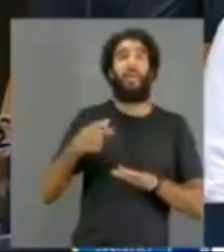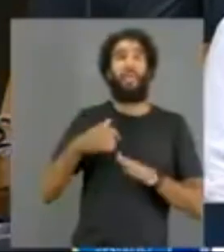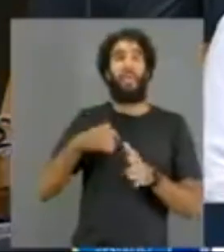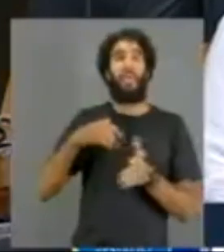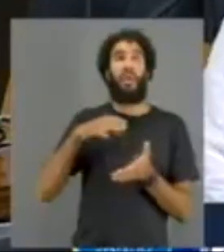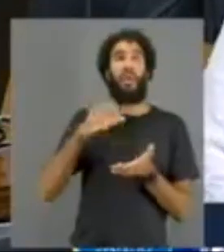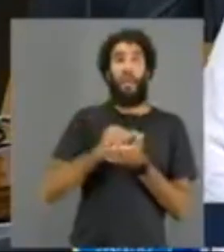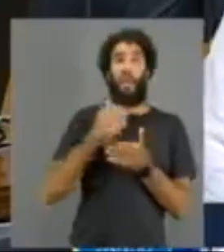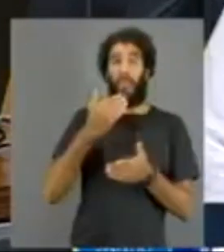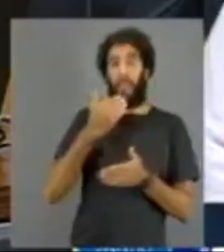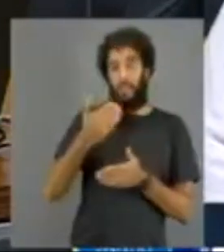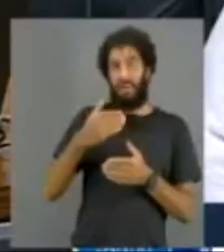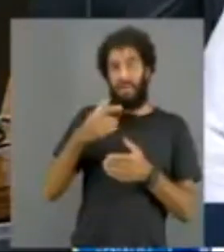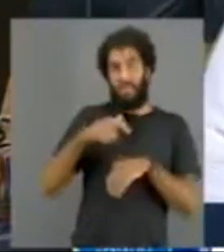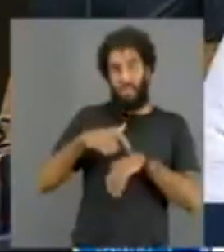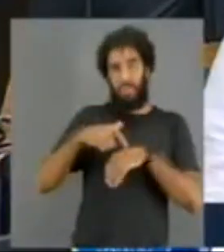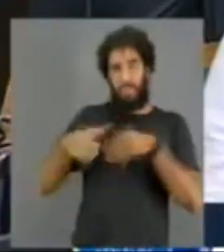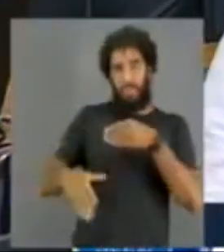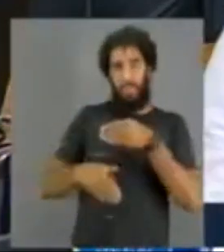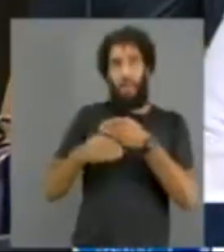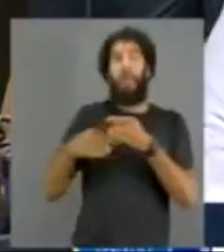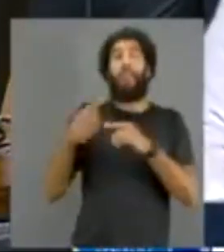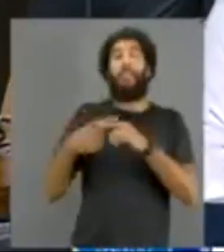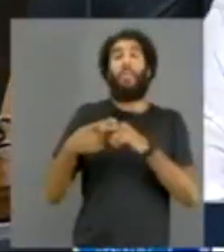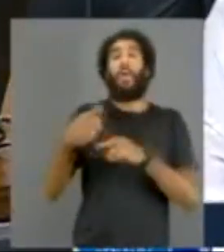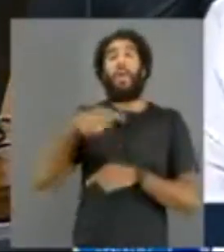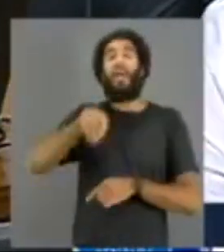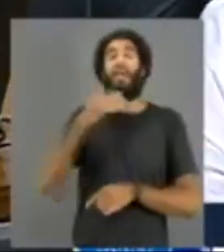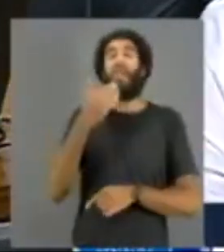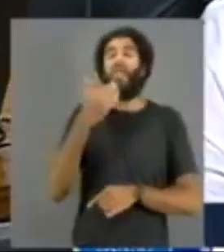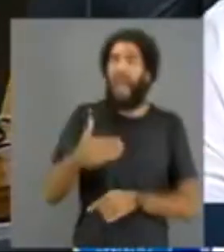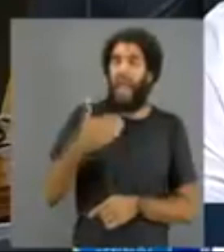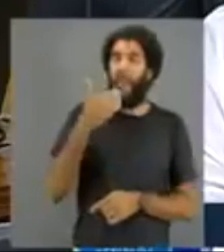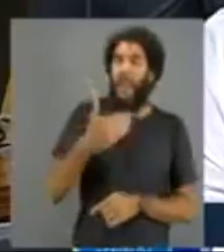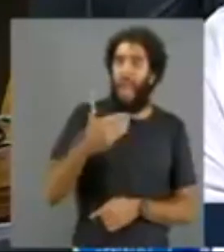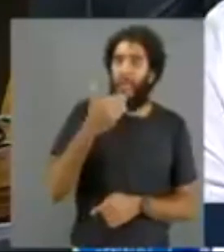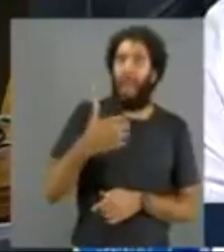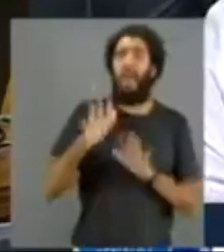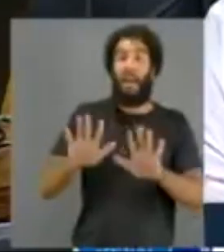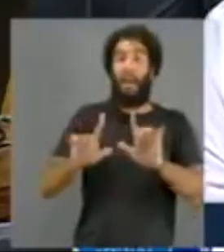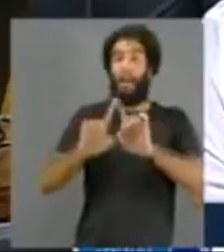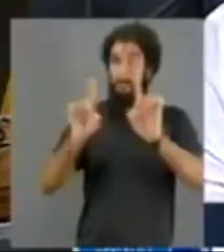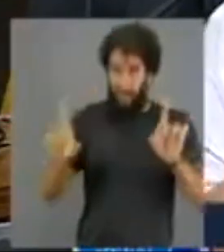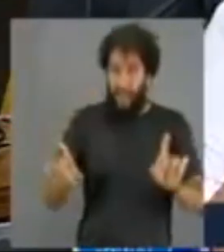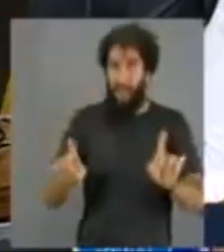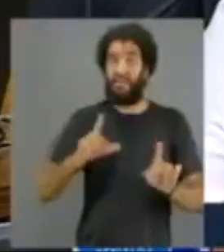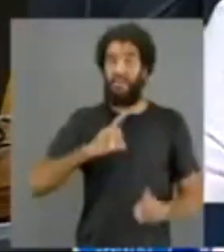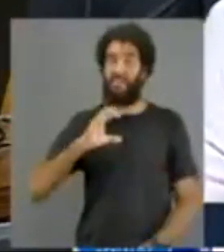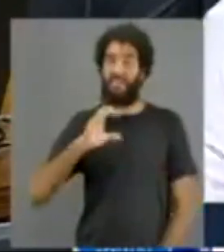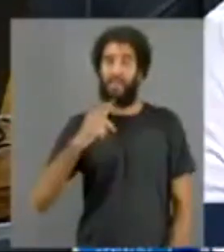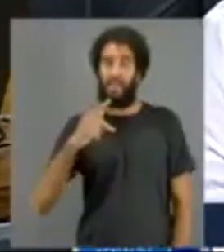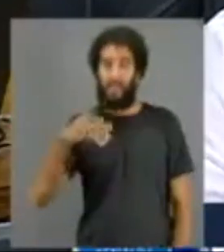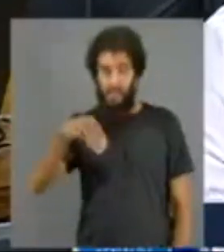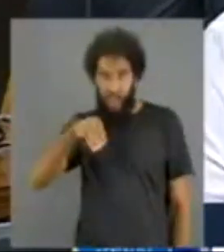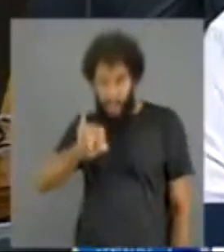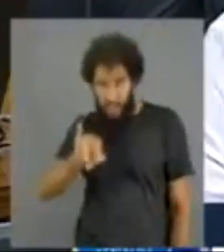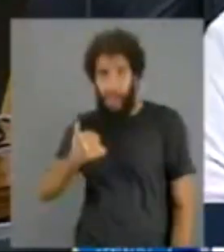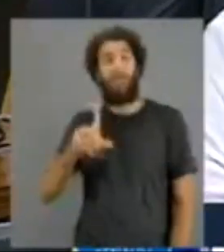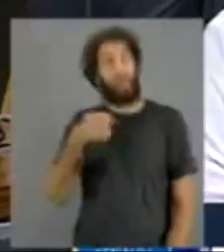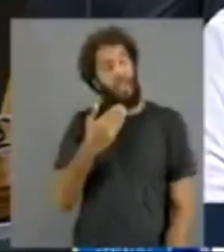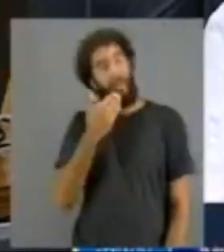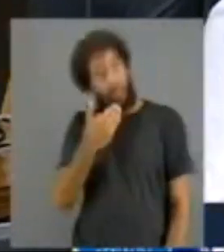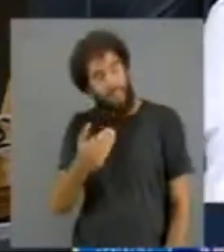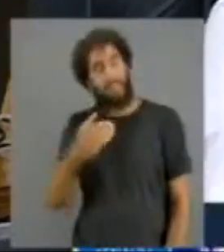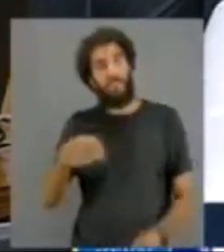pedir 30 segundos para concluir. Porque eles pediram e, felizmente, teve a CPMI. Nós, do pessoal, inclusive, pedimos uma